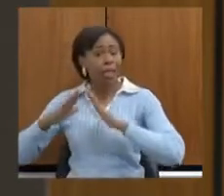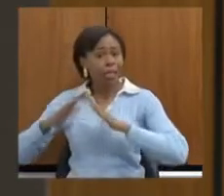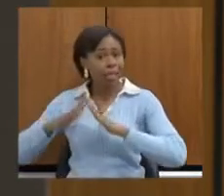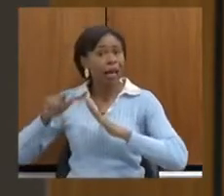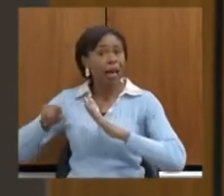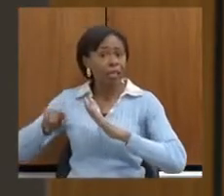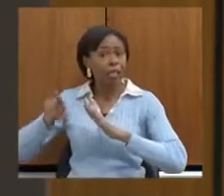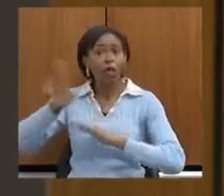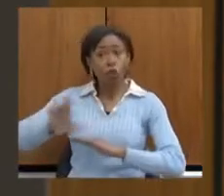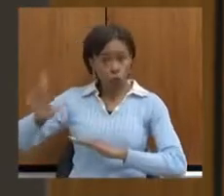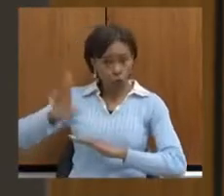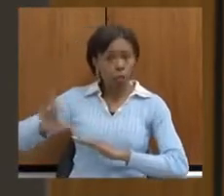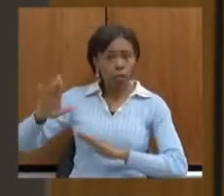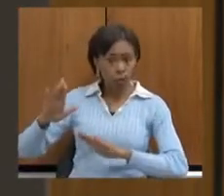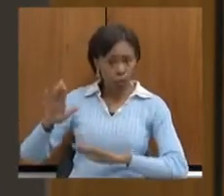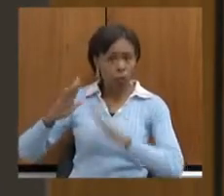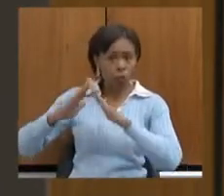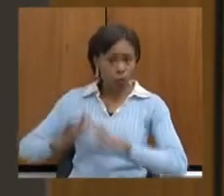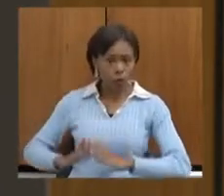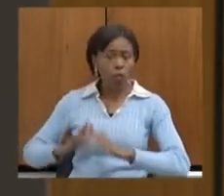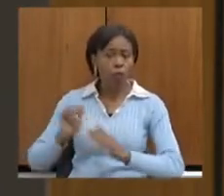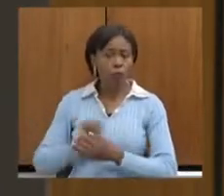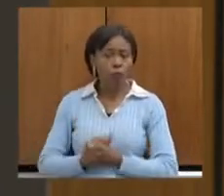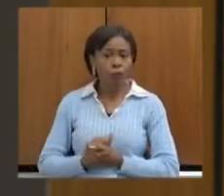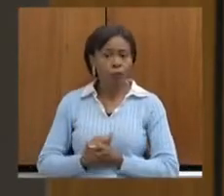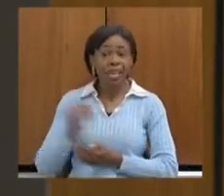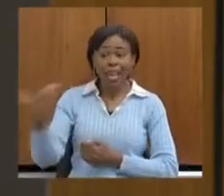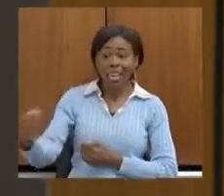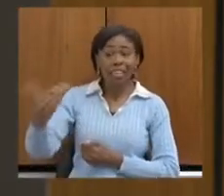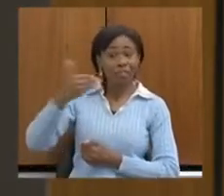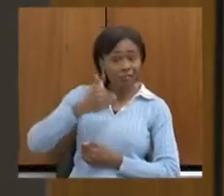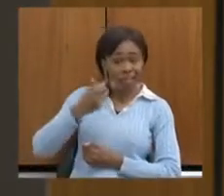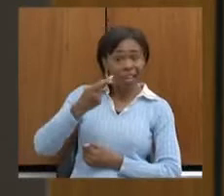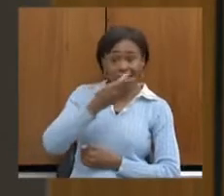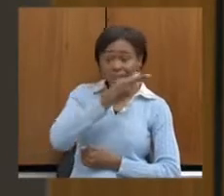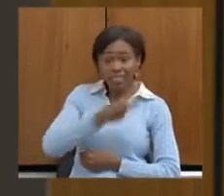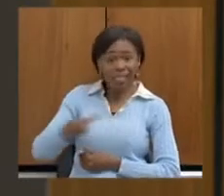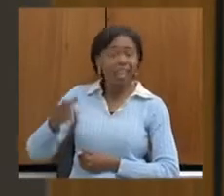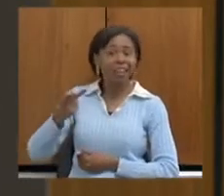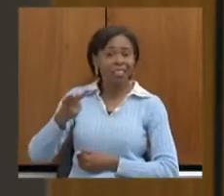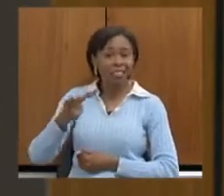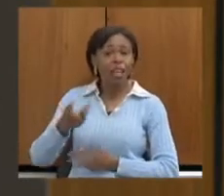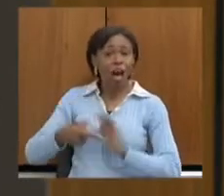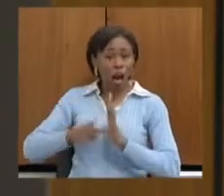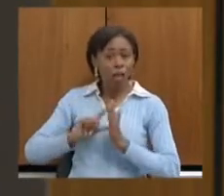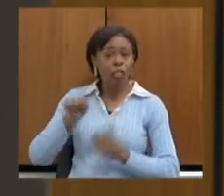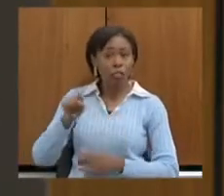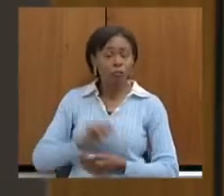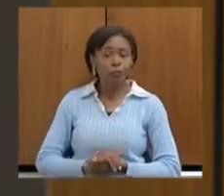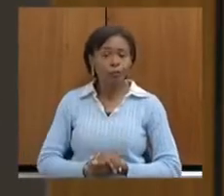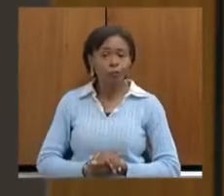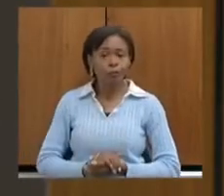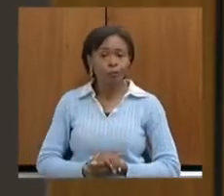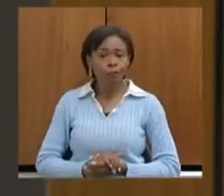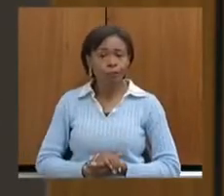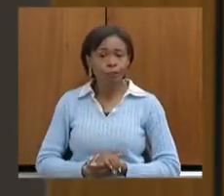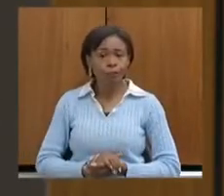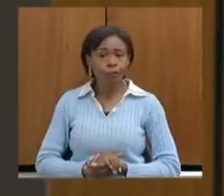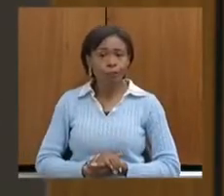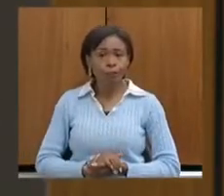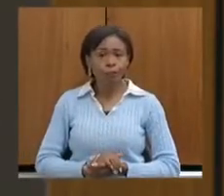que mora em Uberlândia daquela tragédia lá em casa que o pai dele tava lá tirando férias lá em